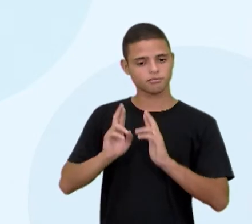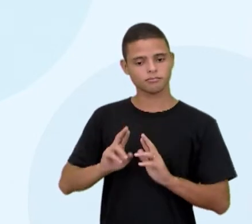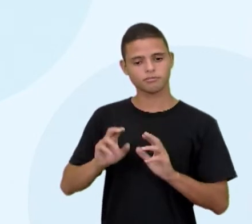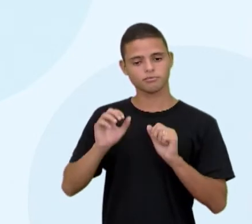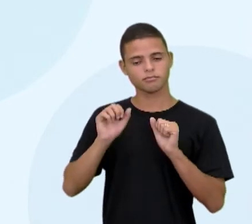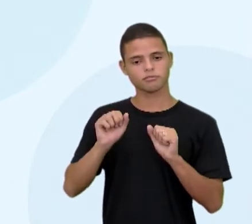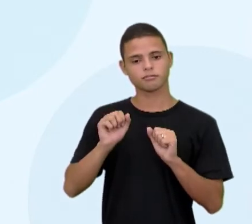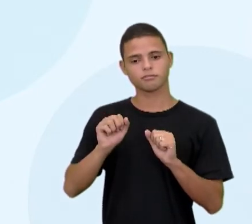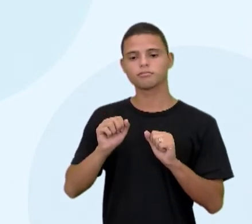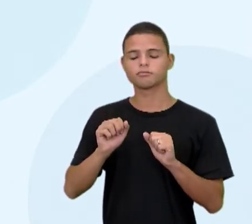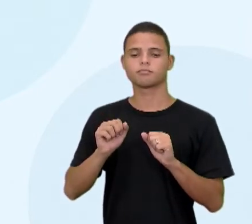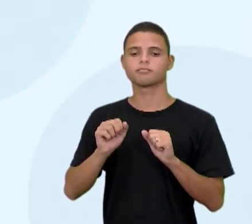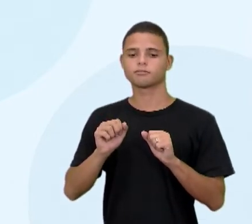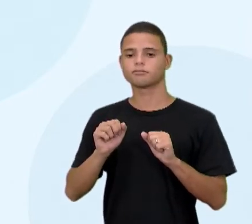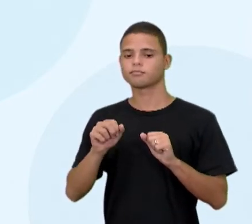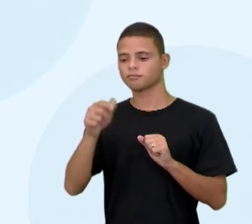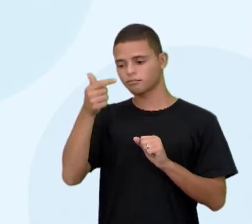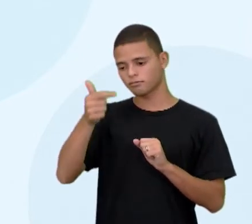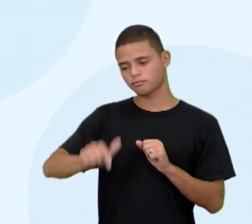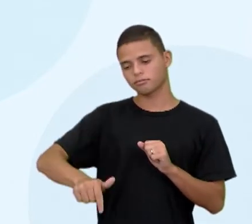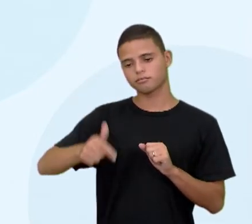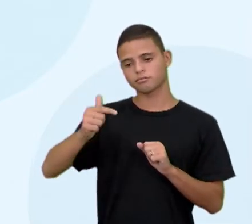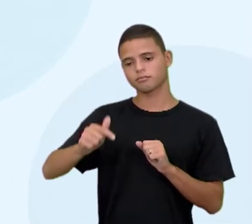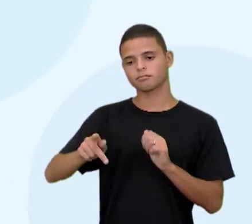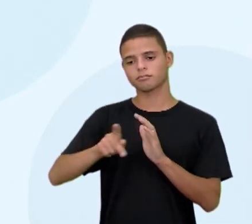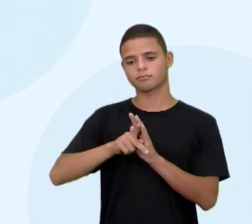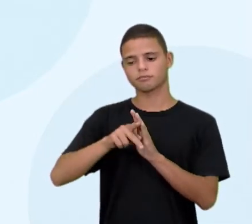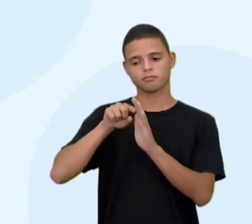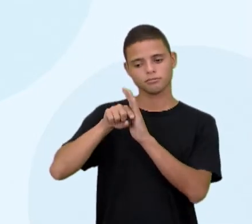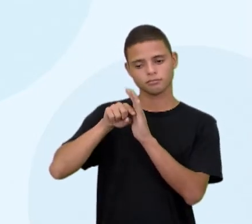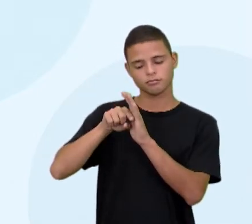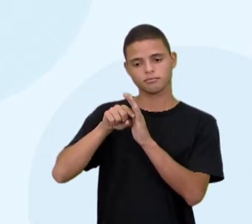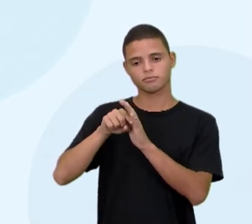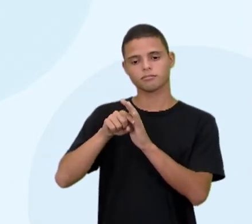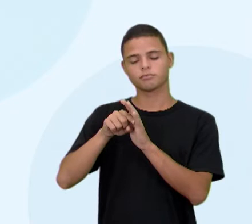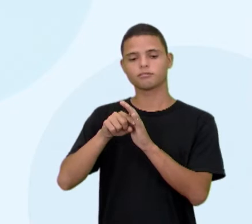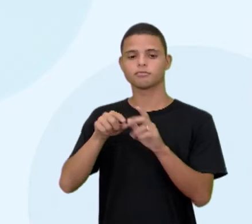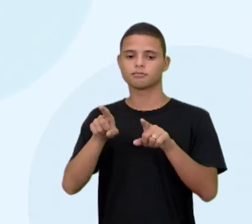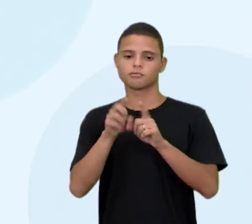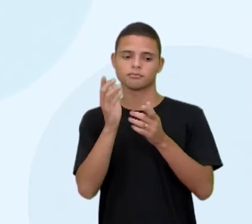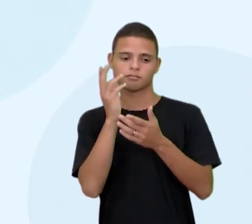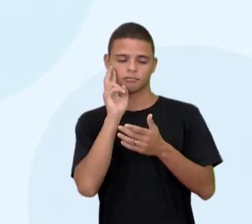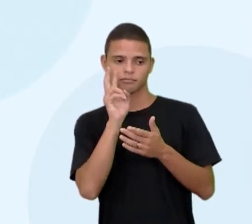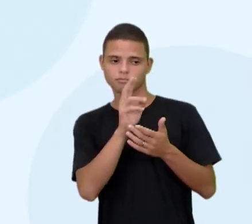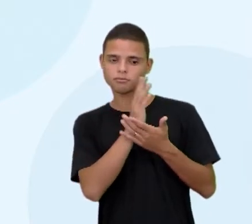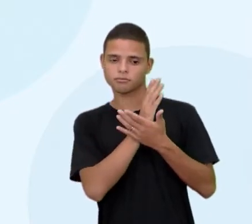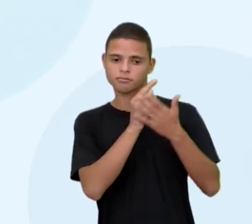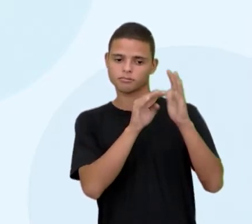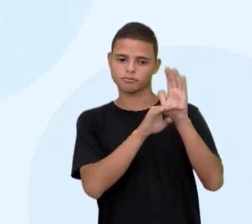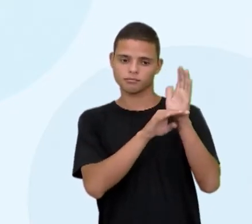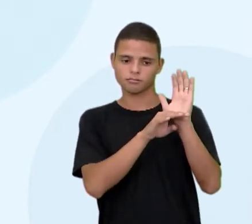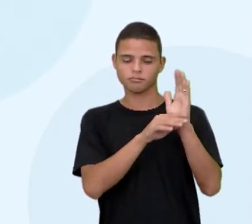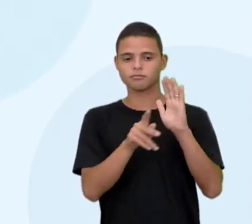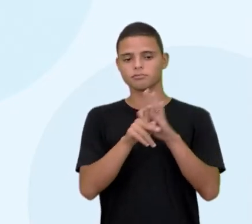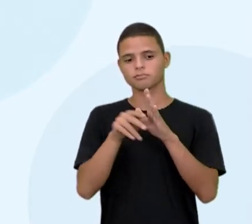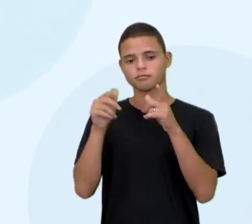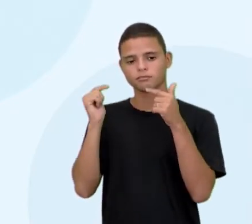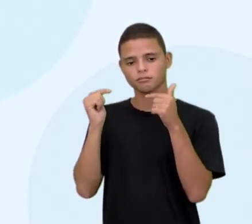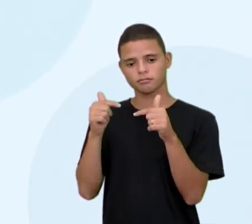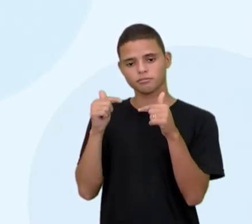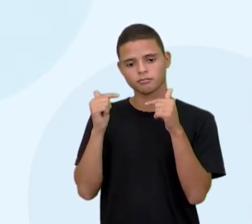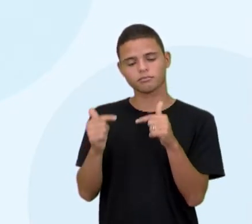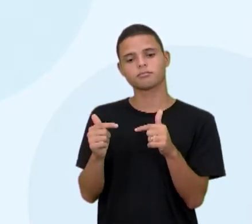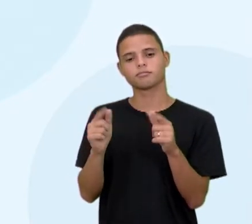pode refazer, reconstruir dentro desse seu processo aí de pesquisa. Assistir a vídeos que falem sobre memes e sua relação com o